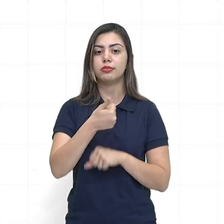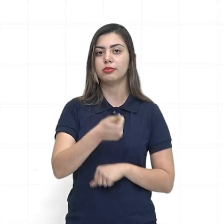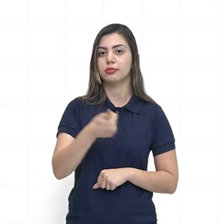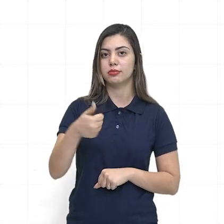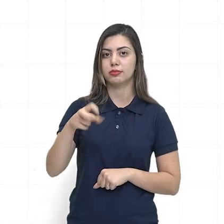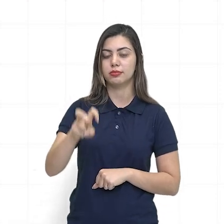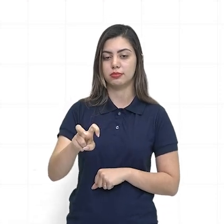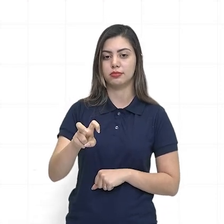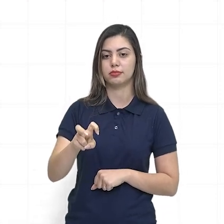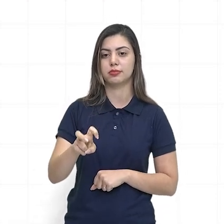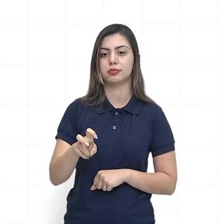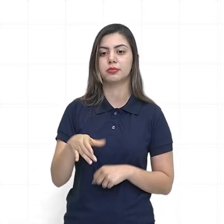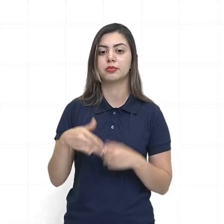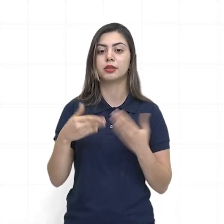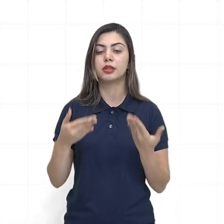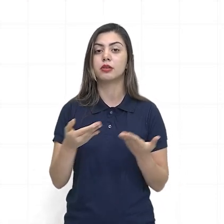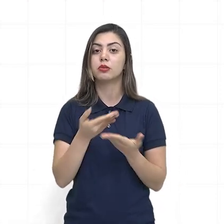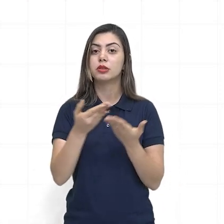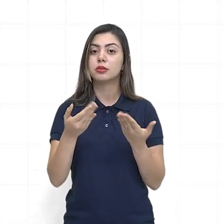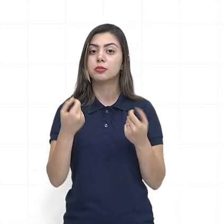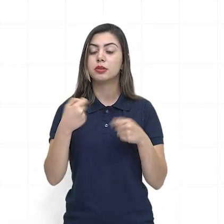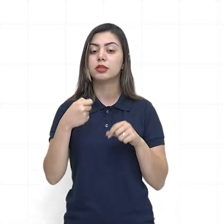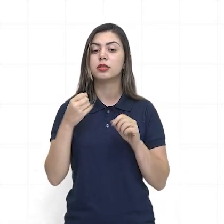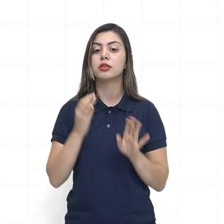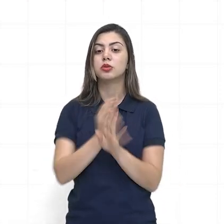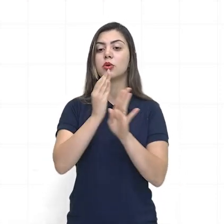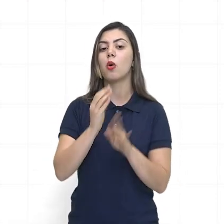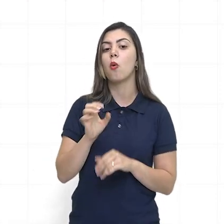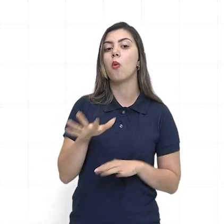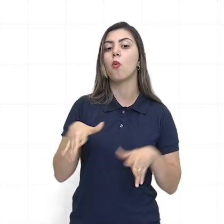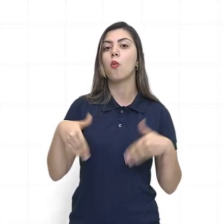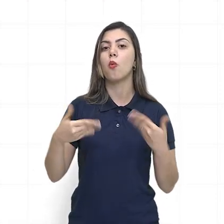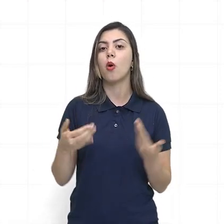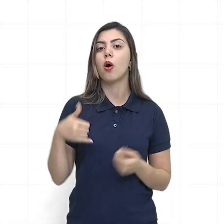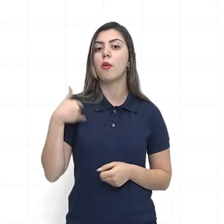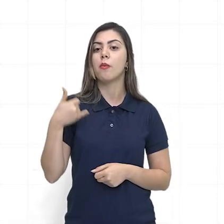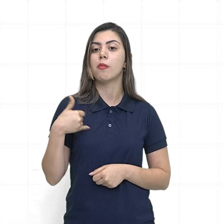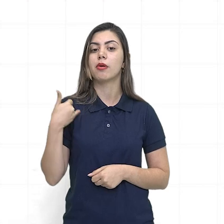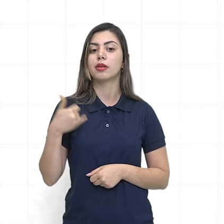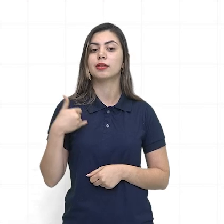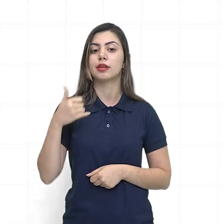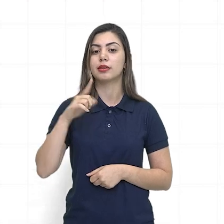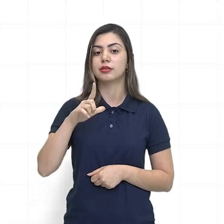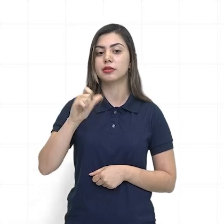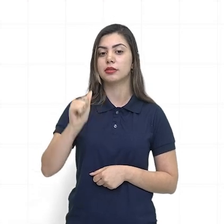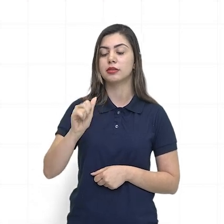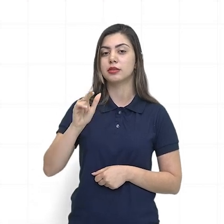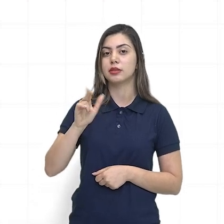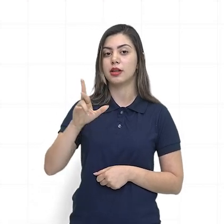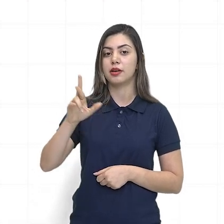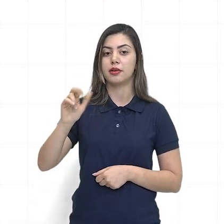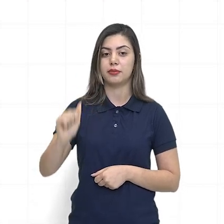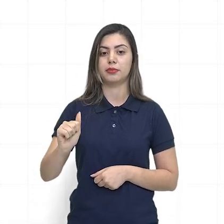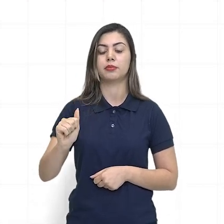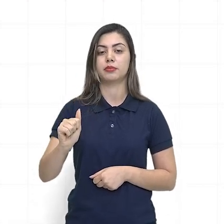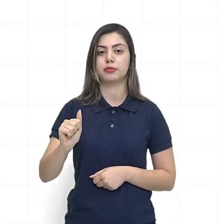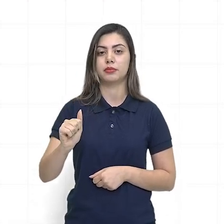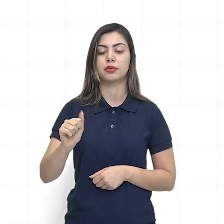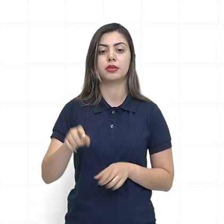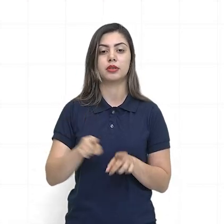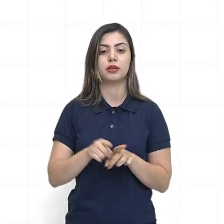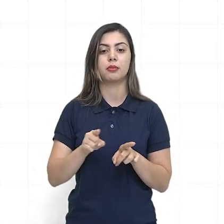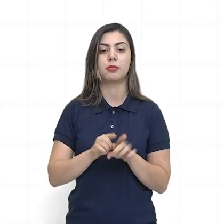115, responda qual é a idade de Laura, né? E qual